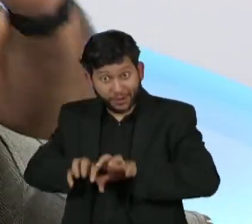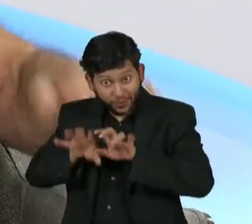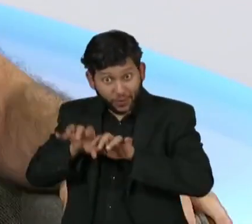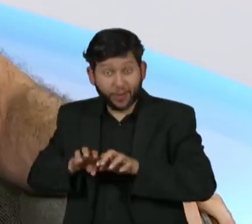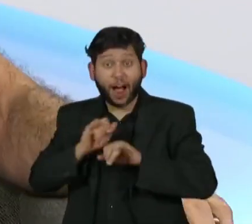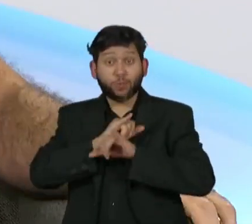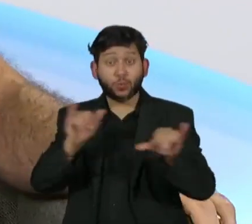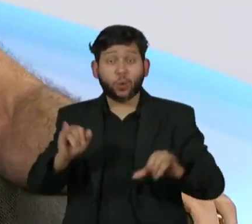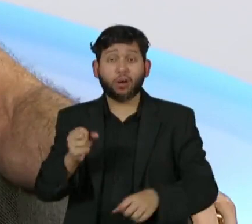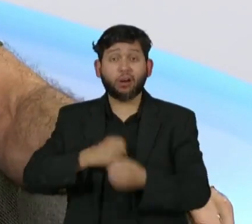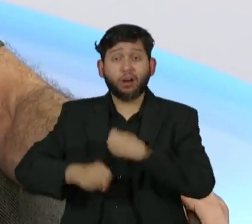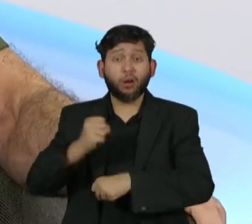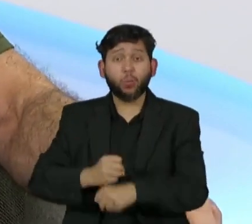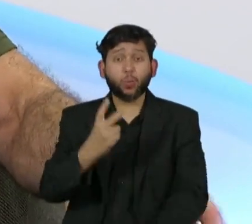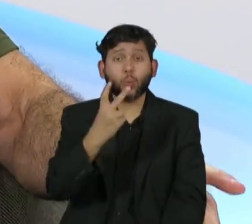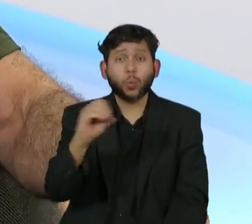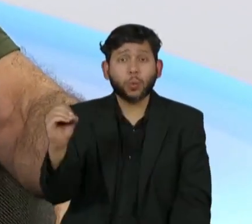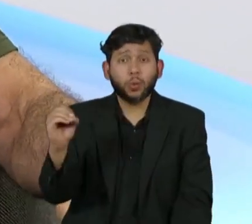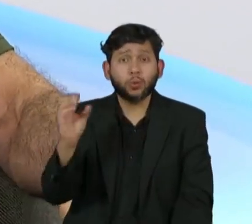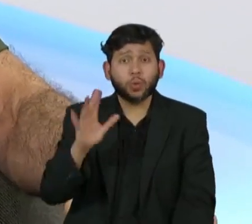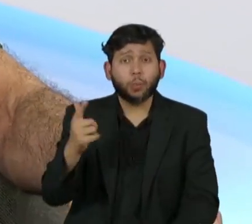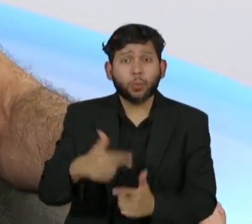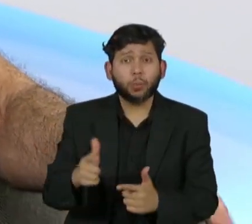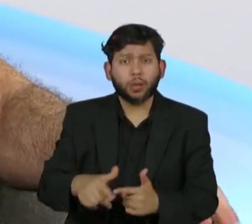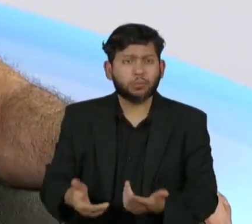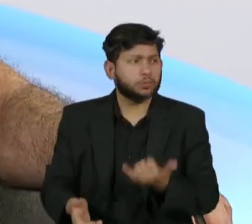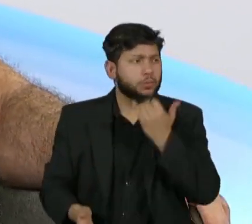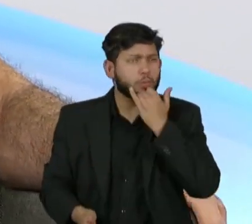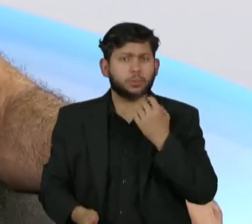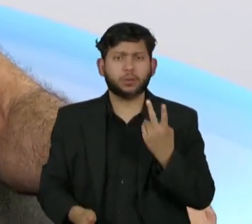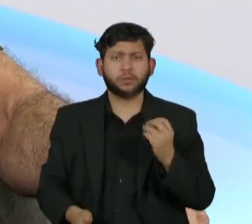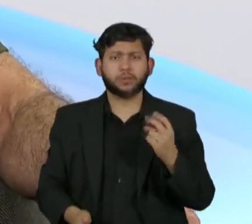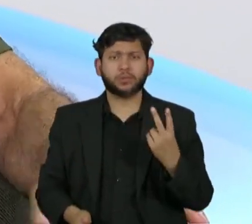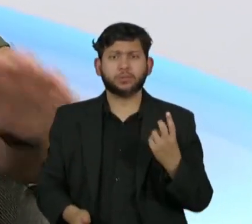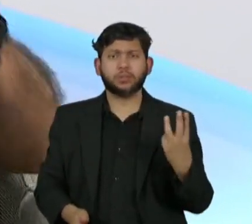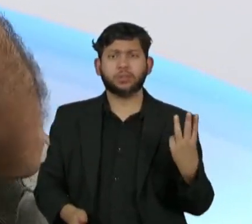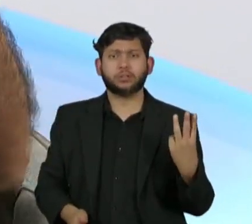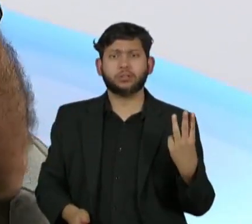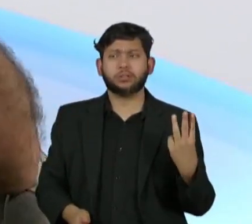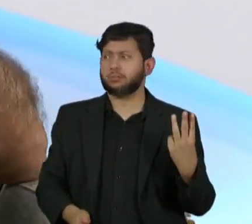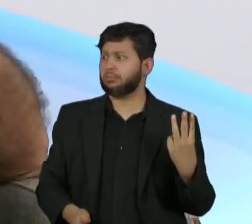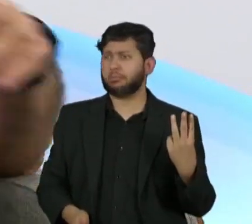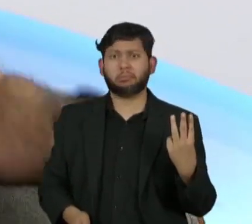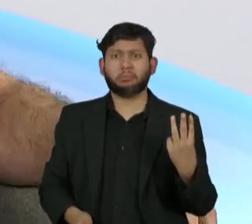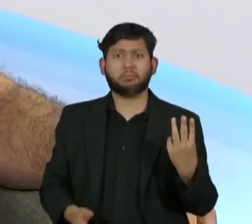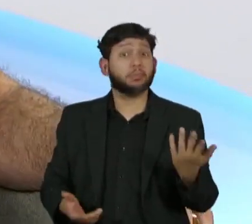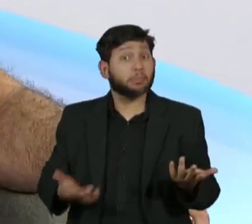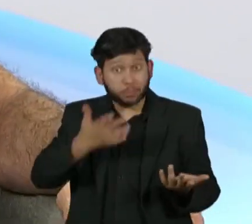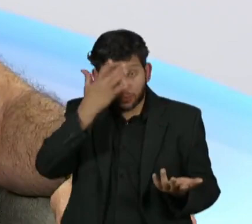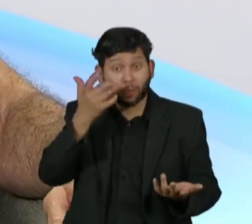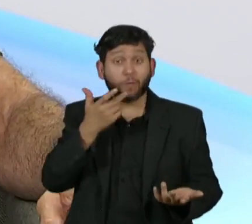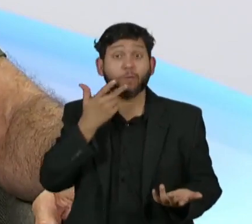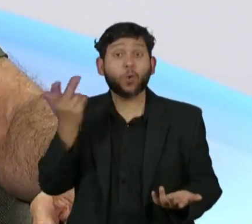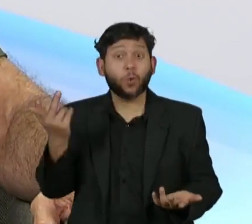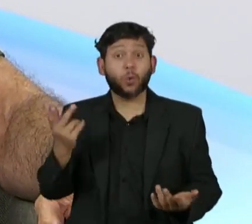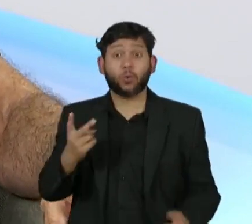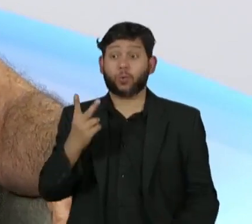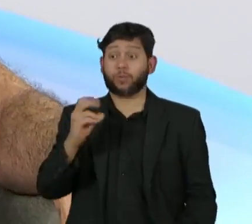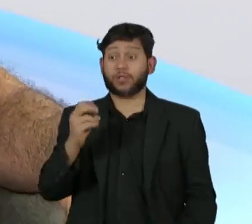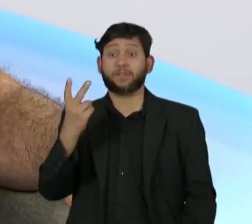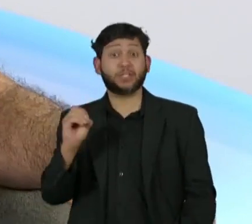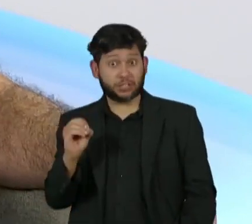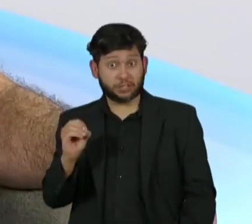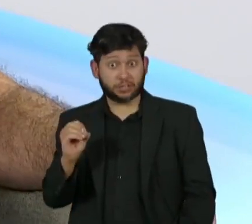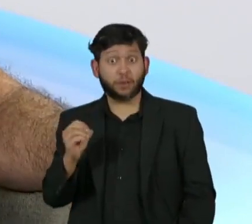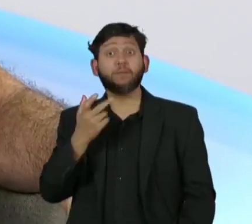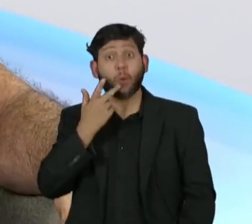em 2000 isso já estaria acontecendo nós estamos em 2023 e nada outros previram que aconteceria até 2020